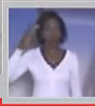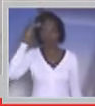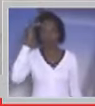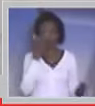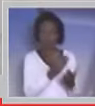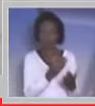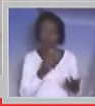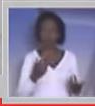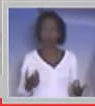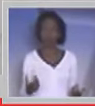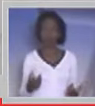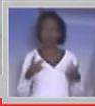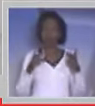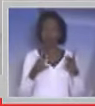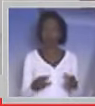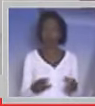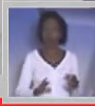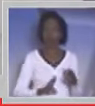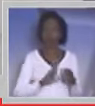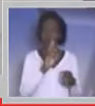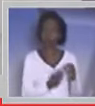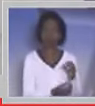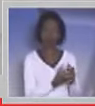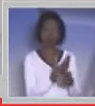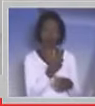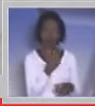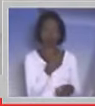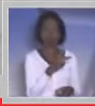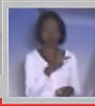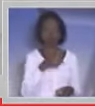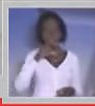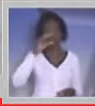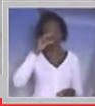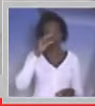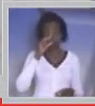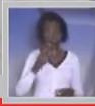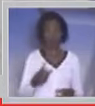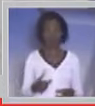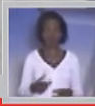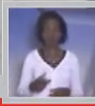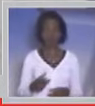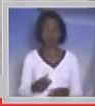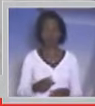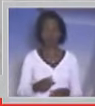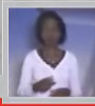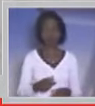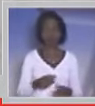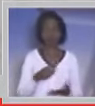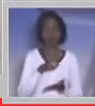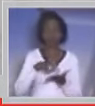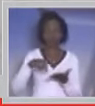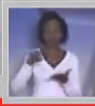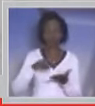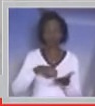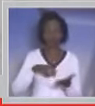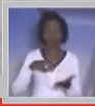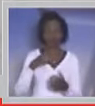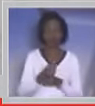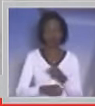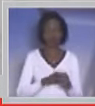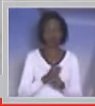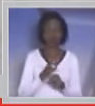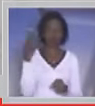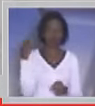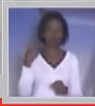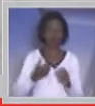do seu Criador o governador Alckmin que extinguiu o ano passado a